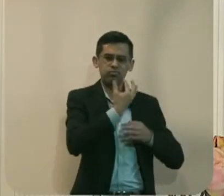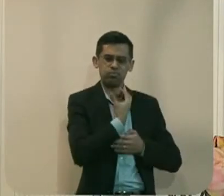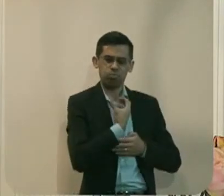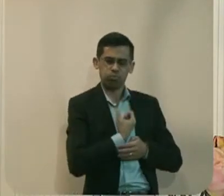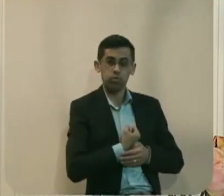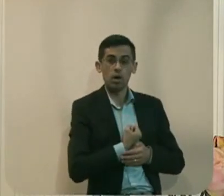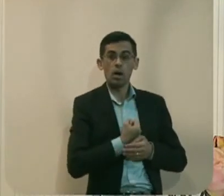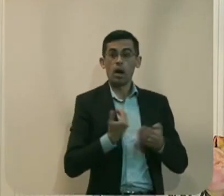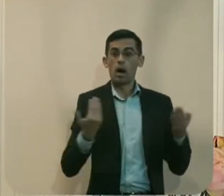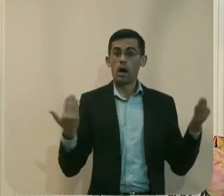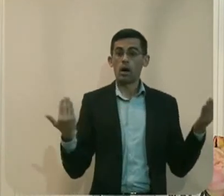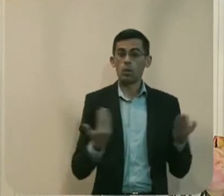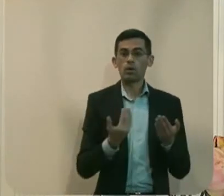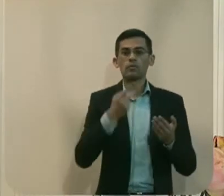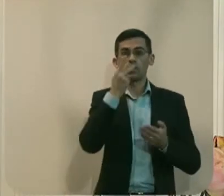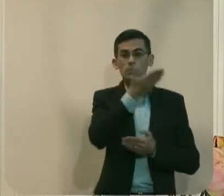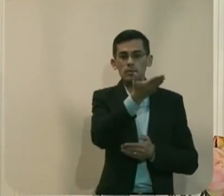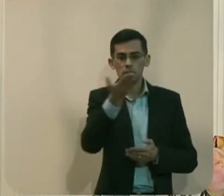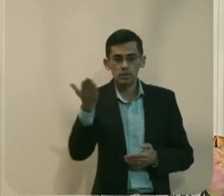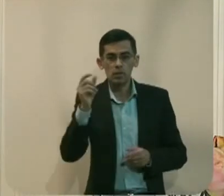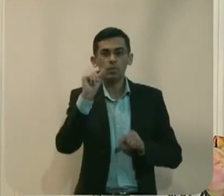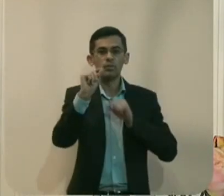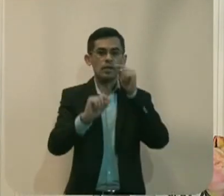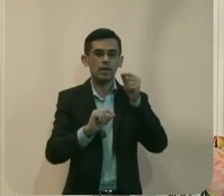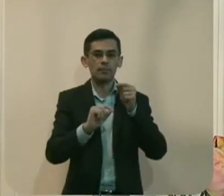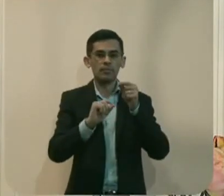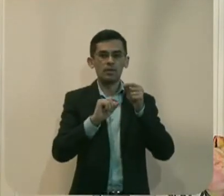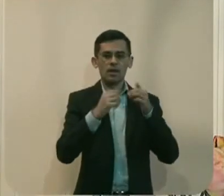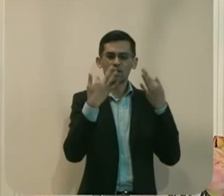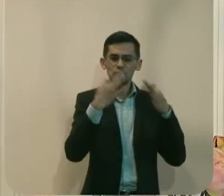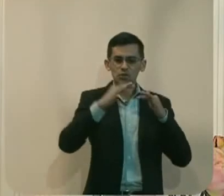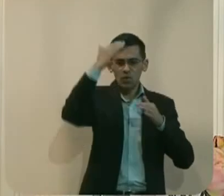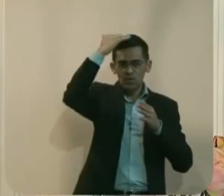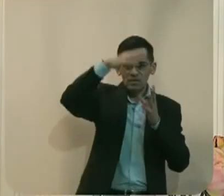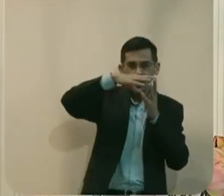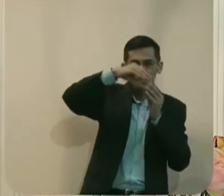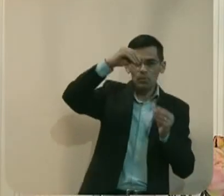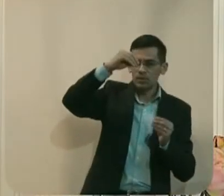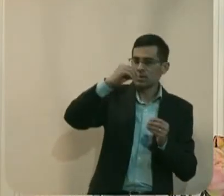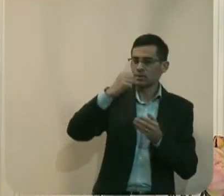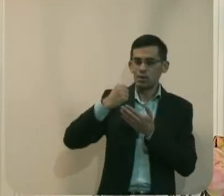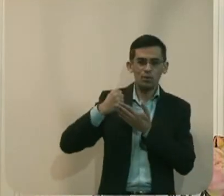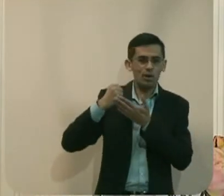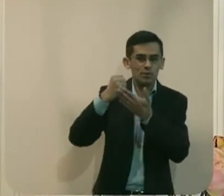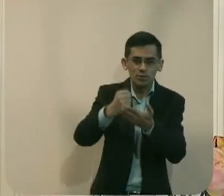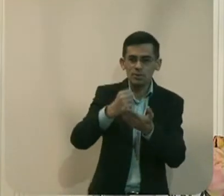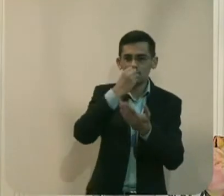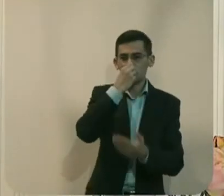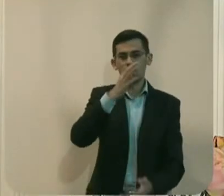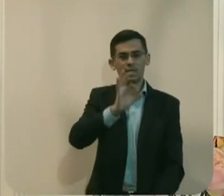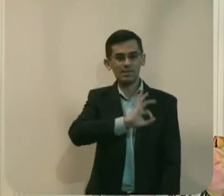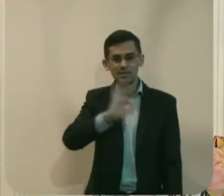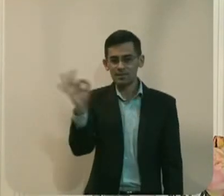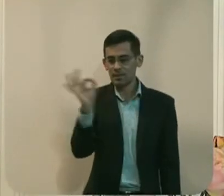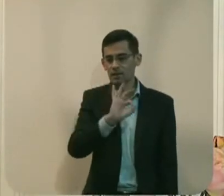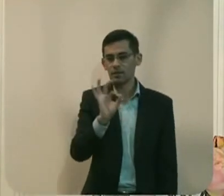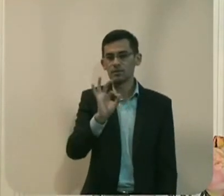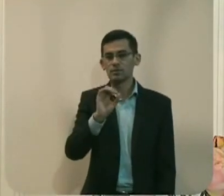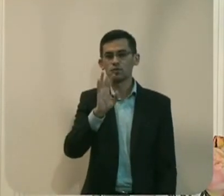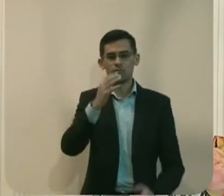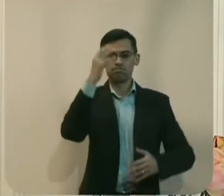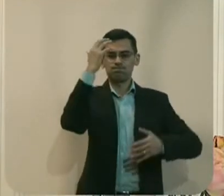eu quero dizer que essas dores da sua alma, elas não contribuem para o bem,